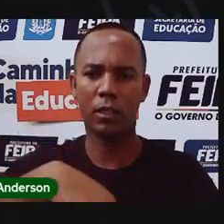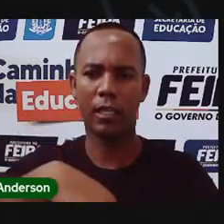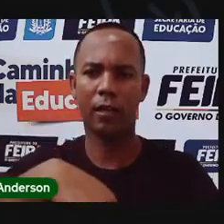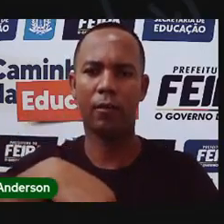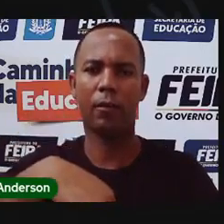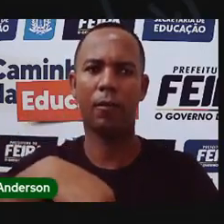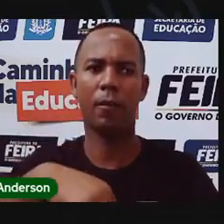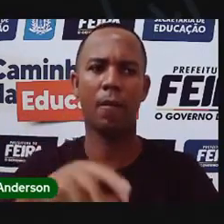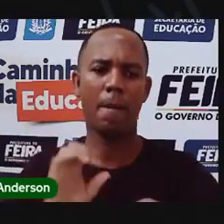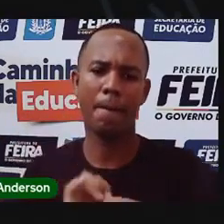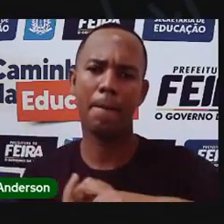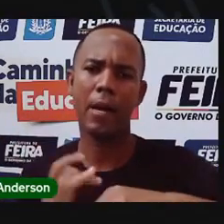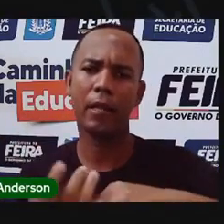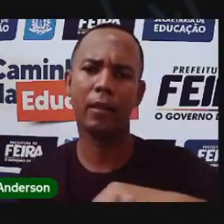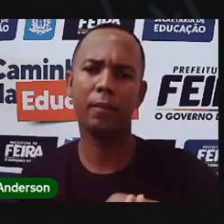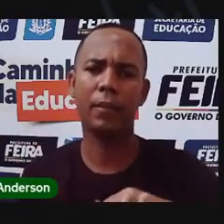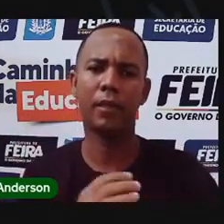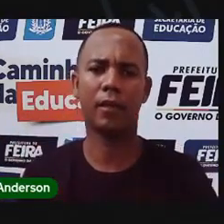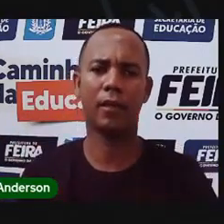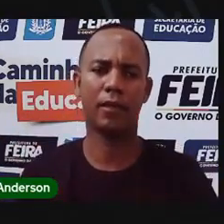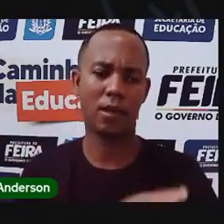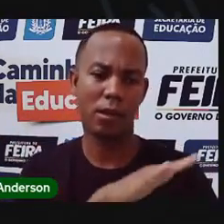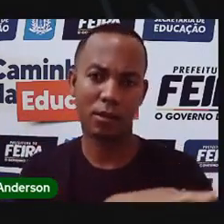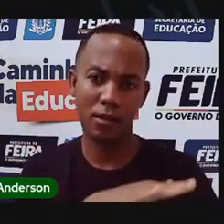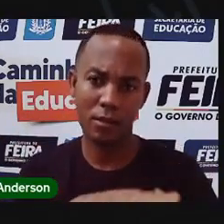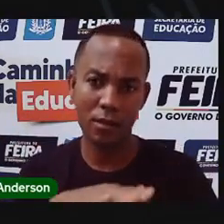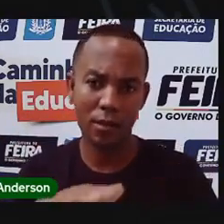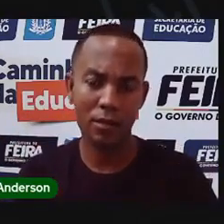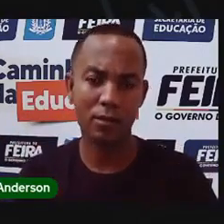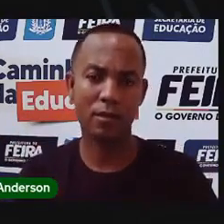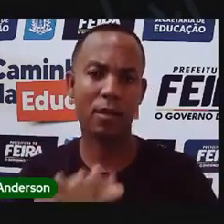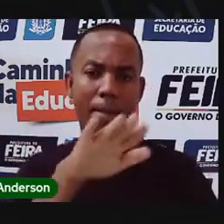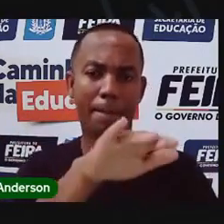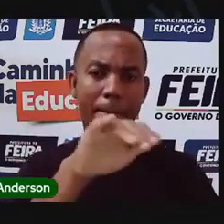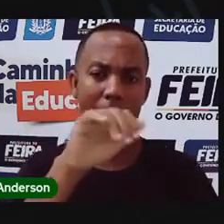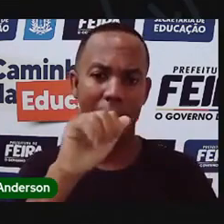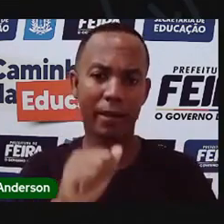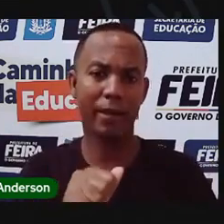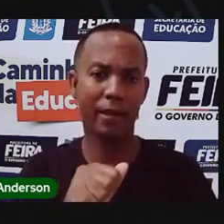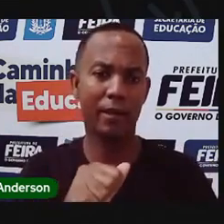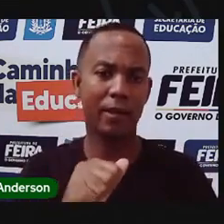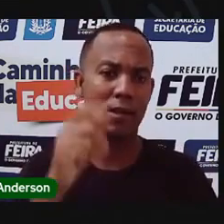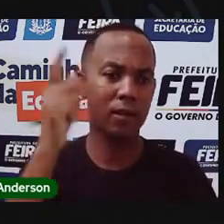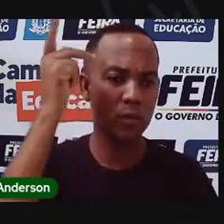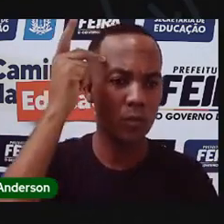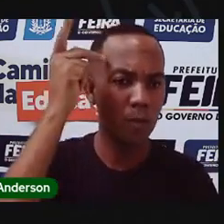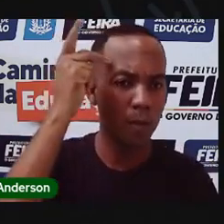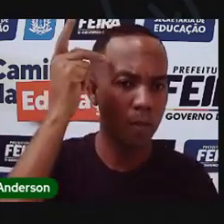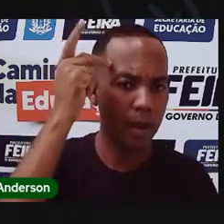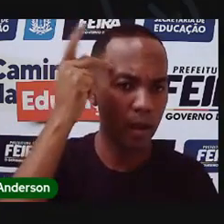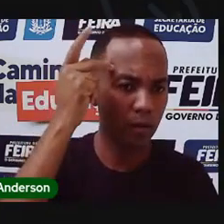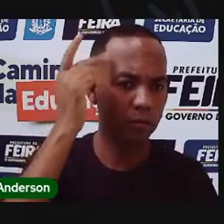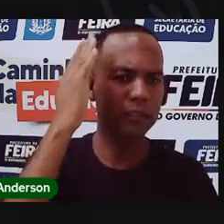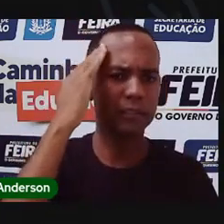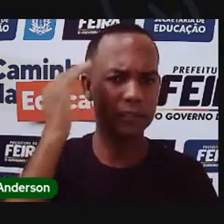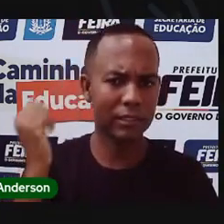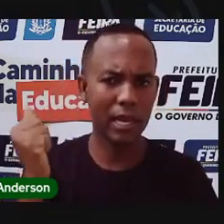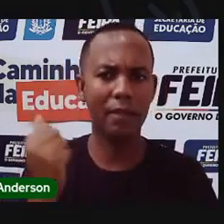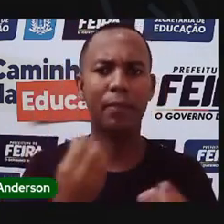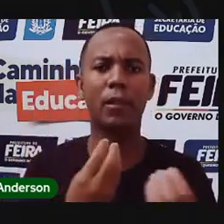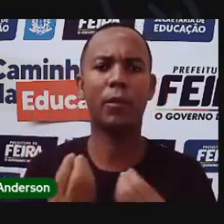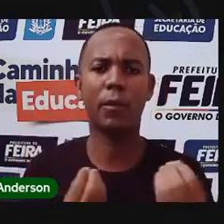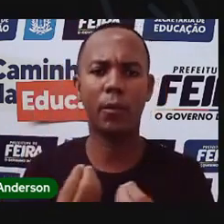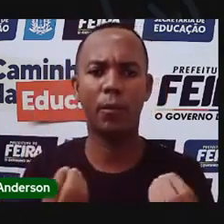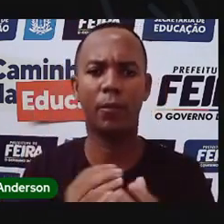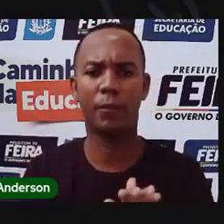pandemia. Então, olha, uma criança que pegar esse cordel lá em São Paulo, ela vai saber do que se trata.